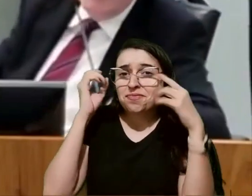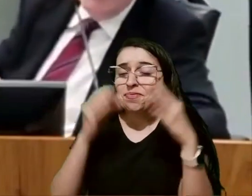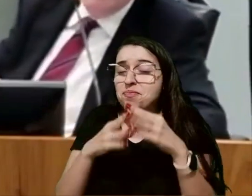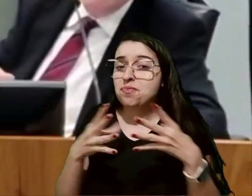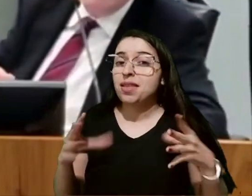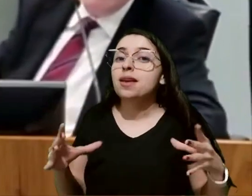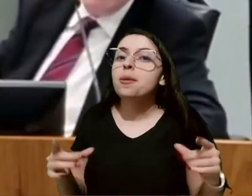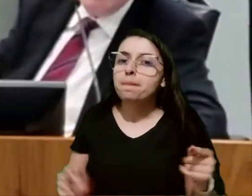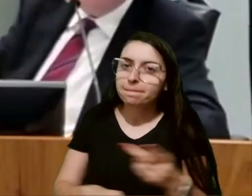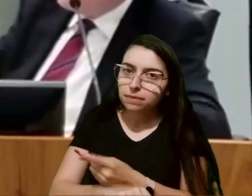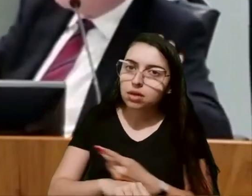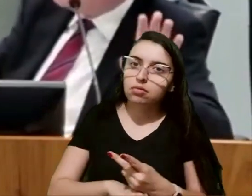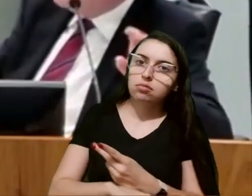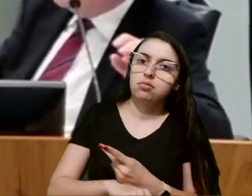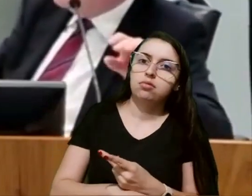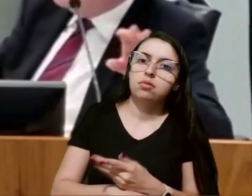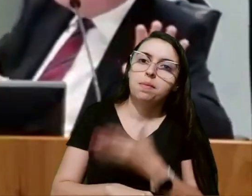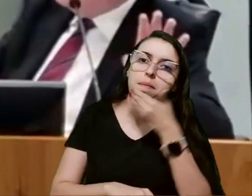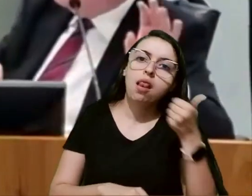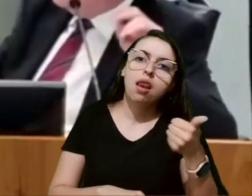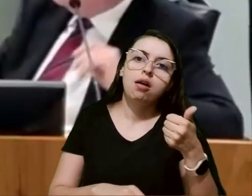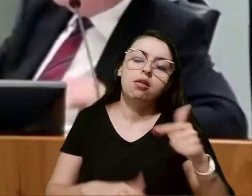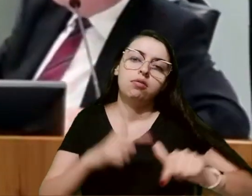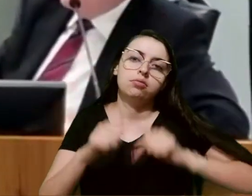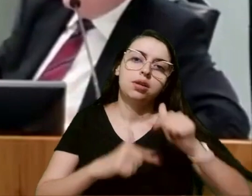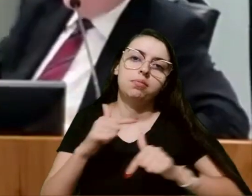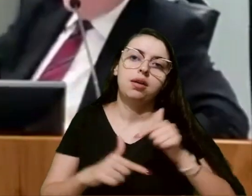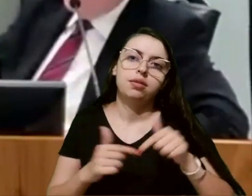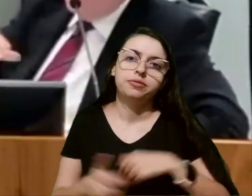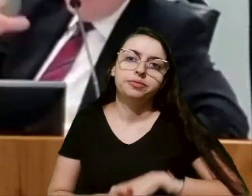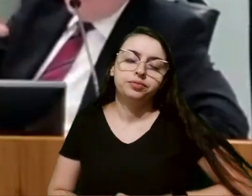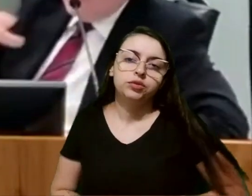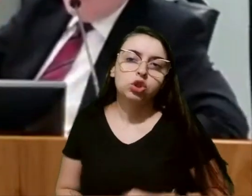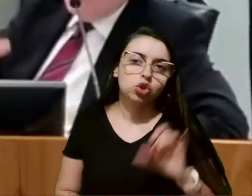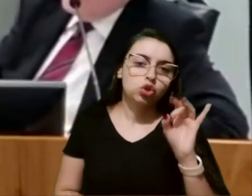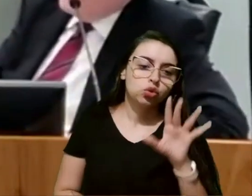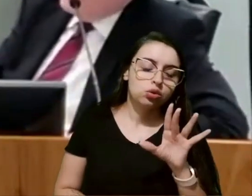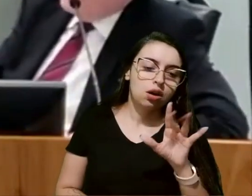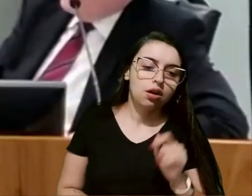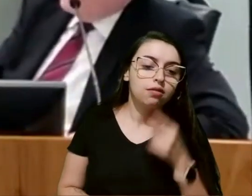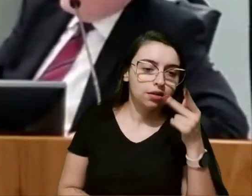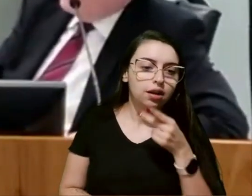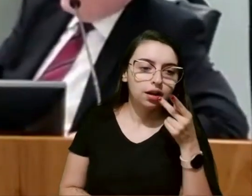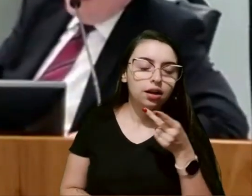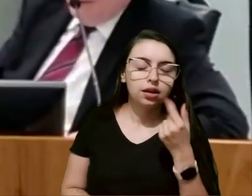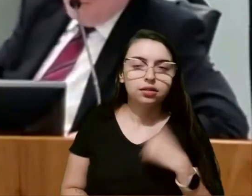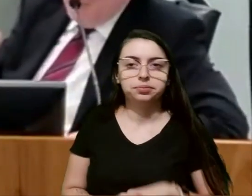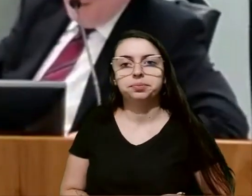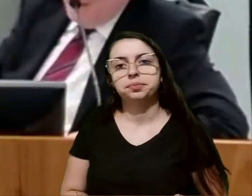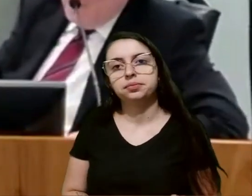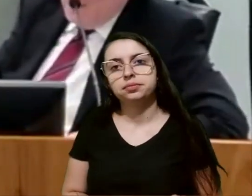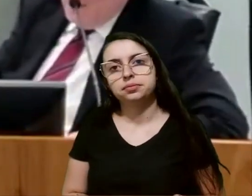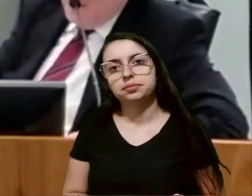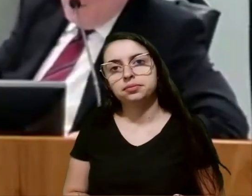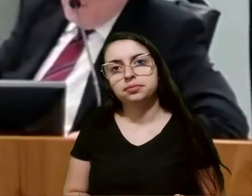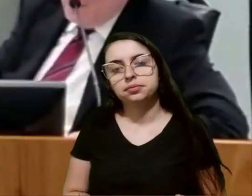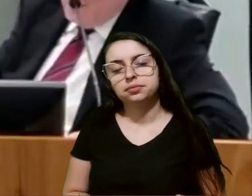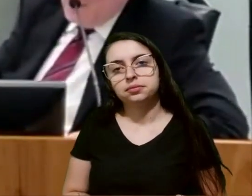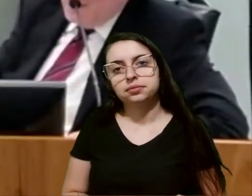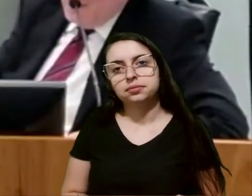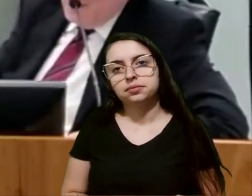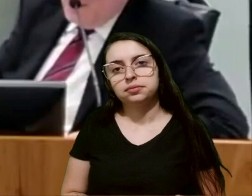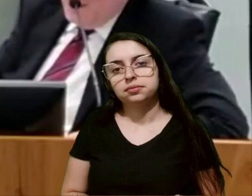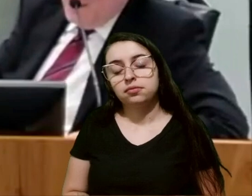Então, mas eu procuro fazer um trabalho, mas eu só disse isso